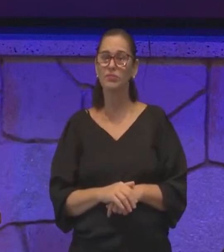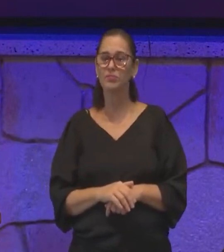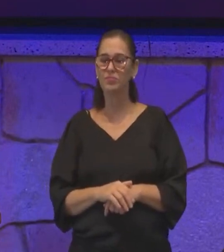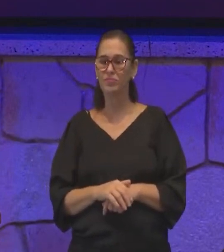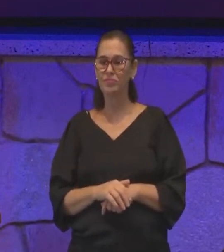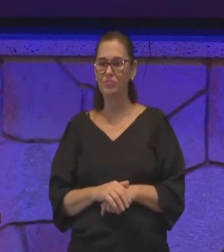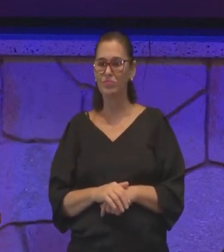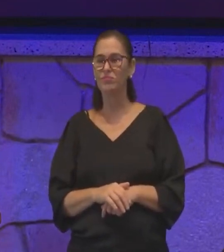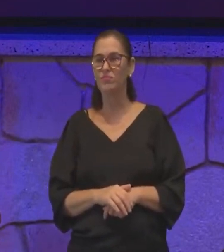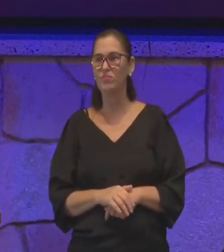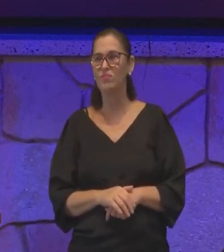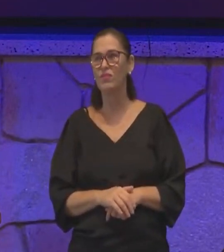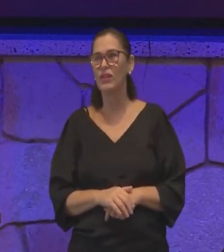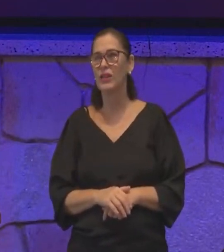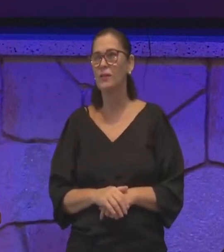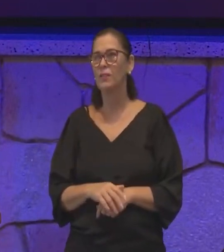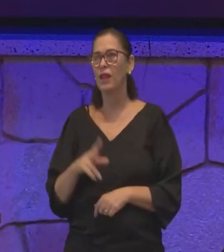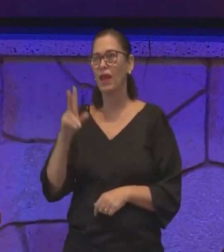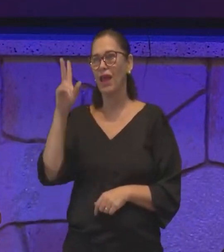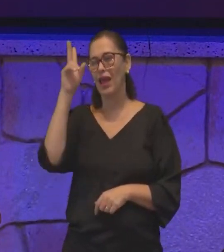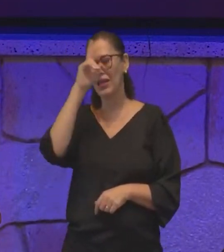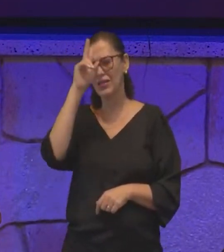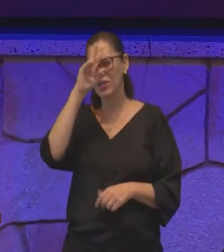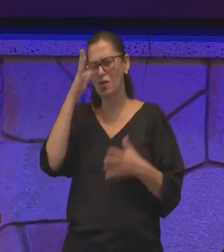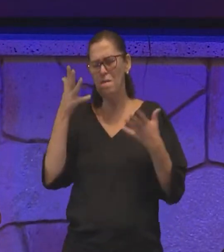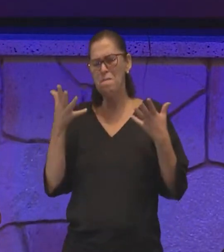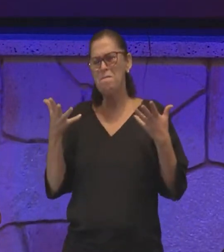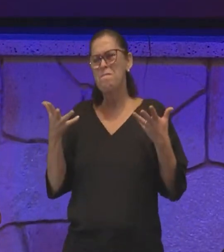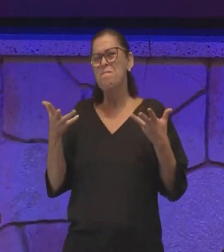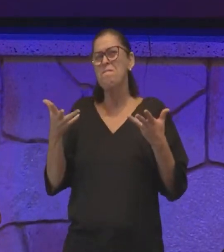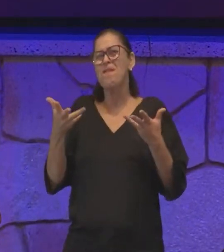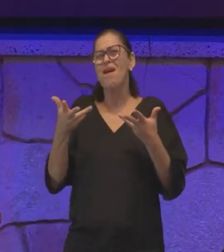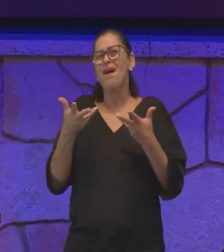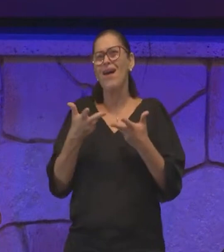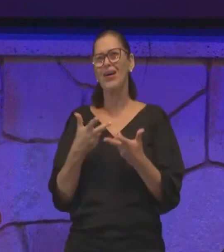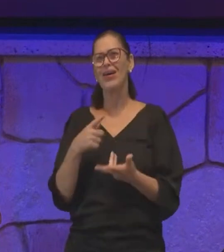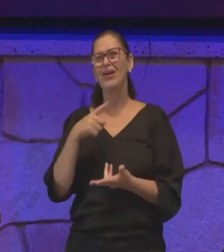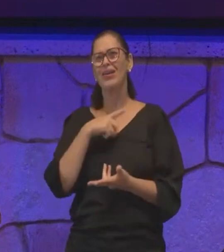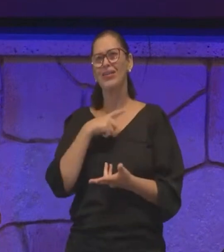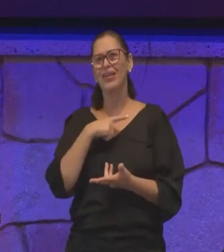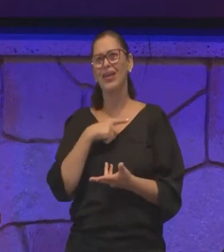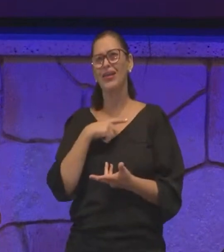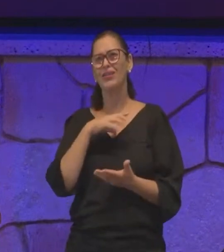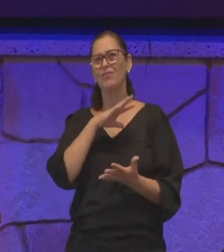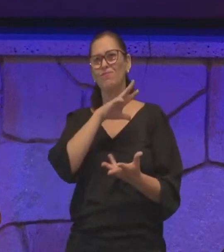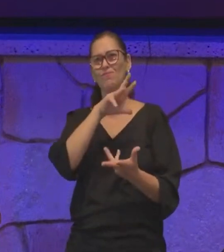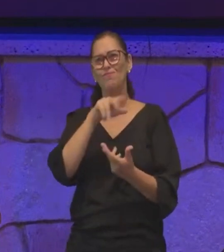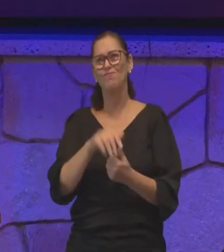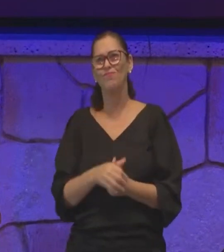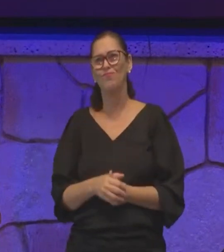Essa é uma das histórias mais extraordinárias que existe na face da terra.